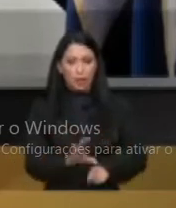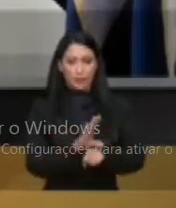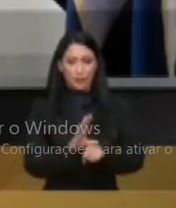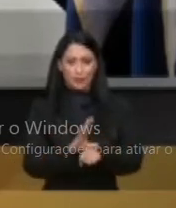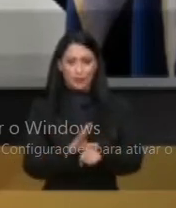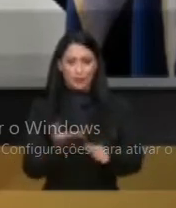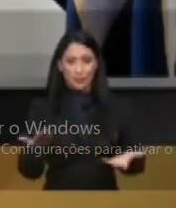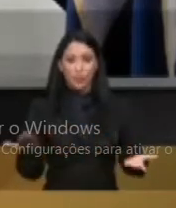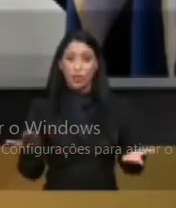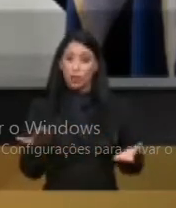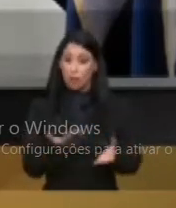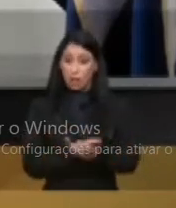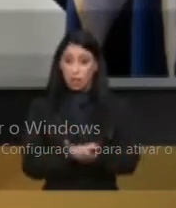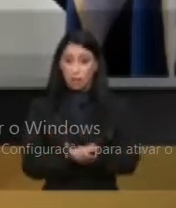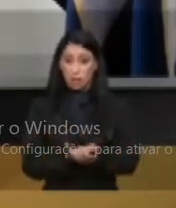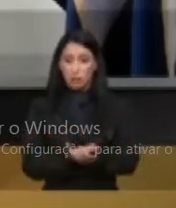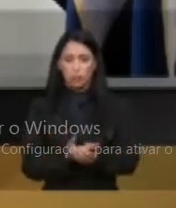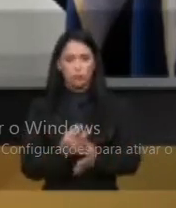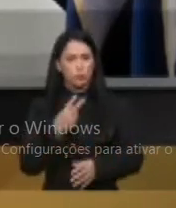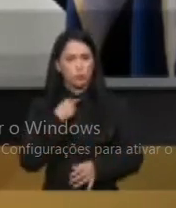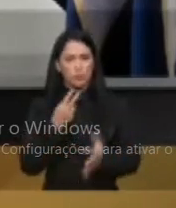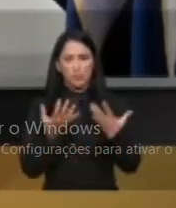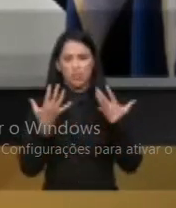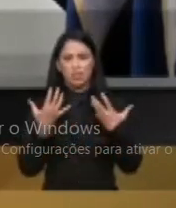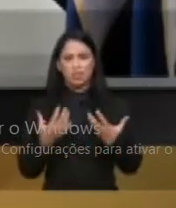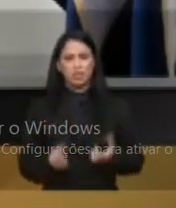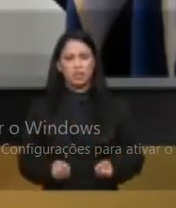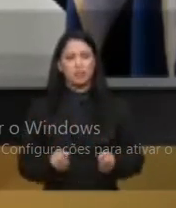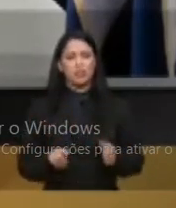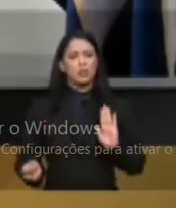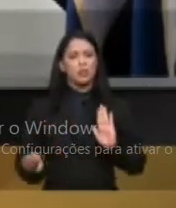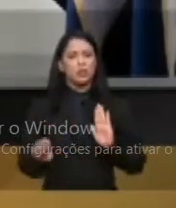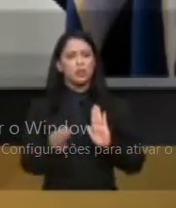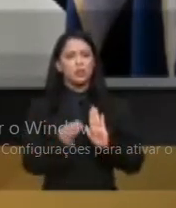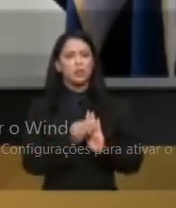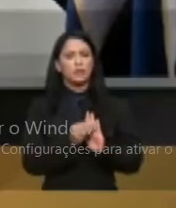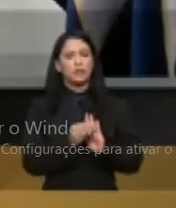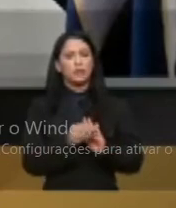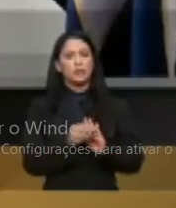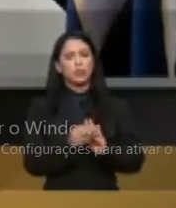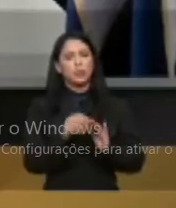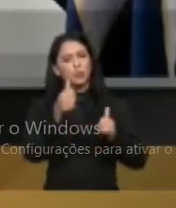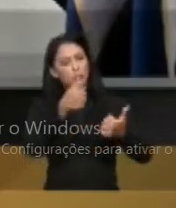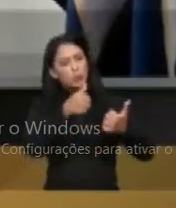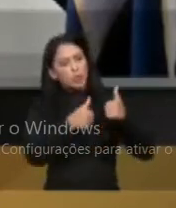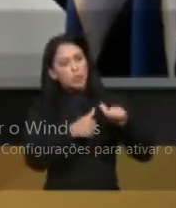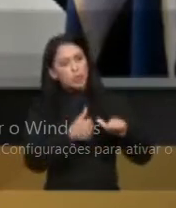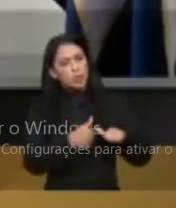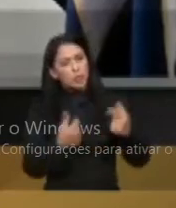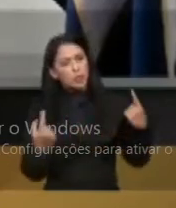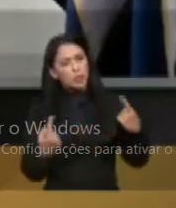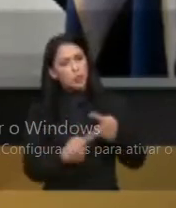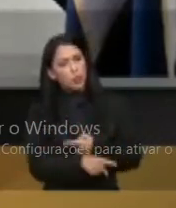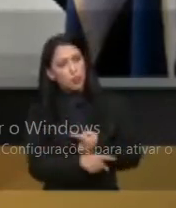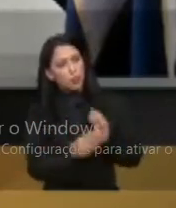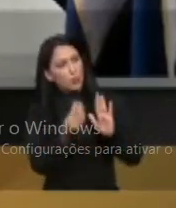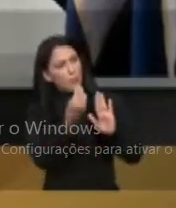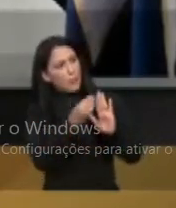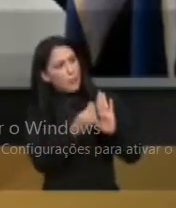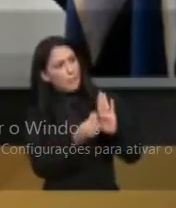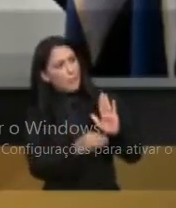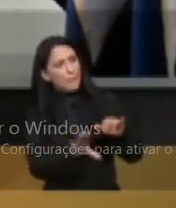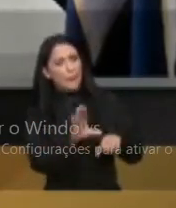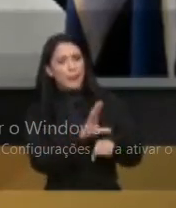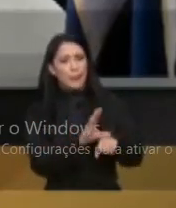de constitucionalidade. A ação não há de ser admitida quando postulado o exame de violação